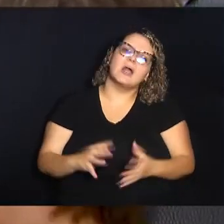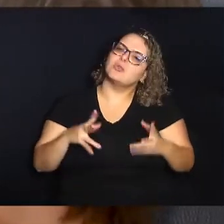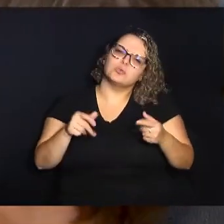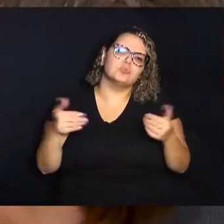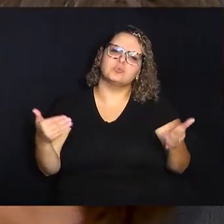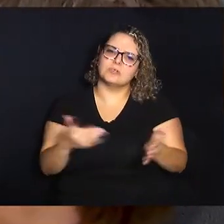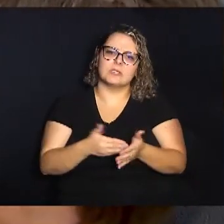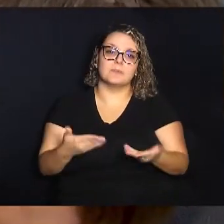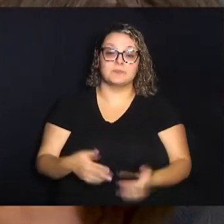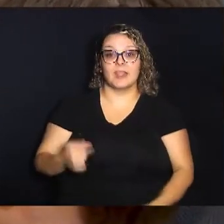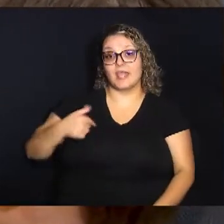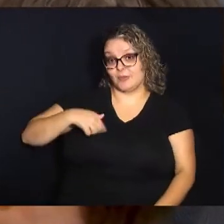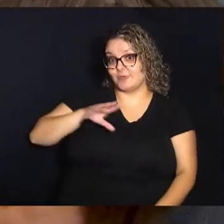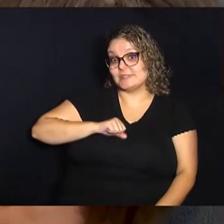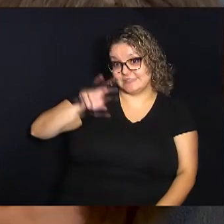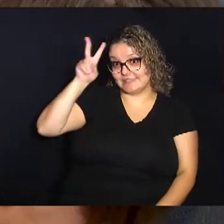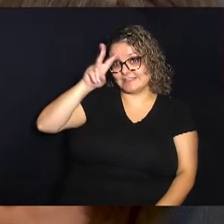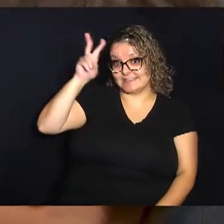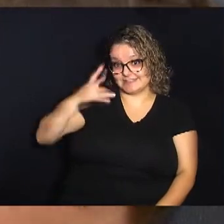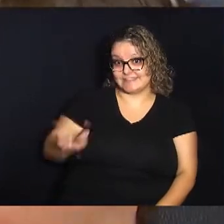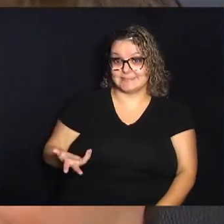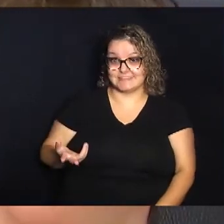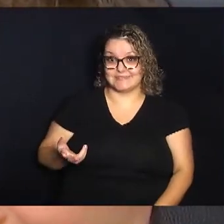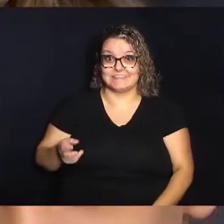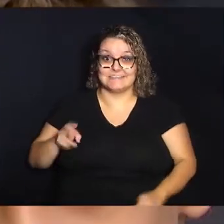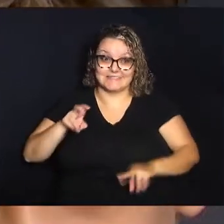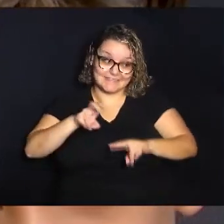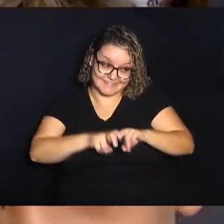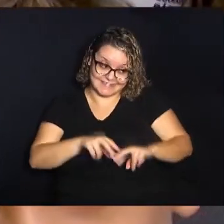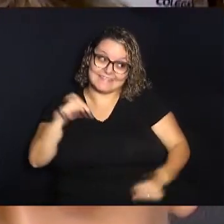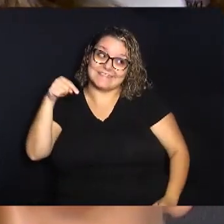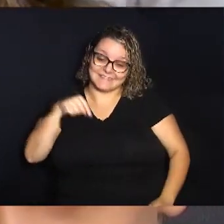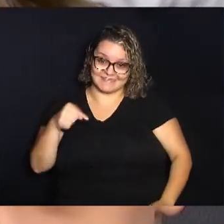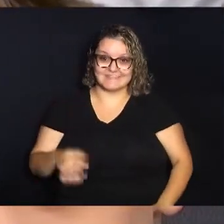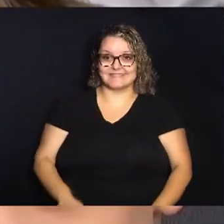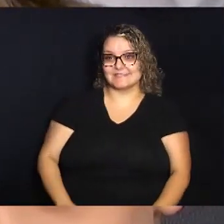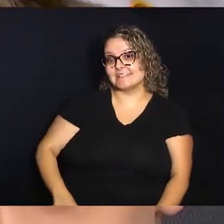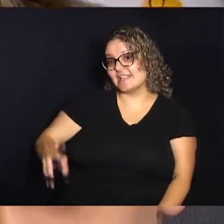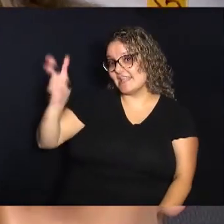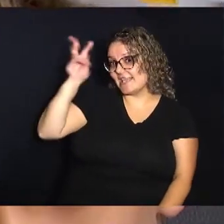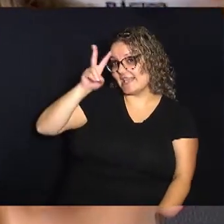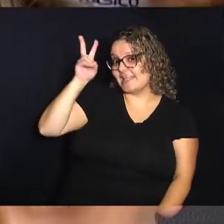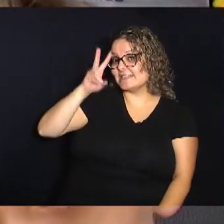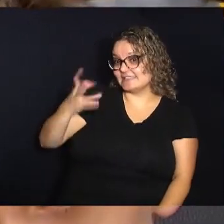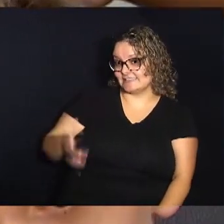Da história e de ficar sentado aqui. Da história